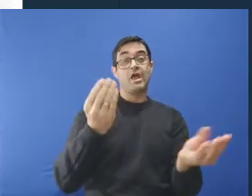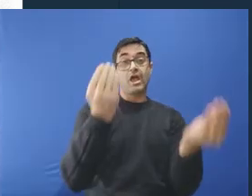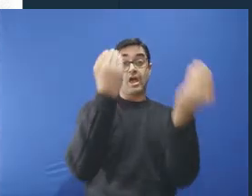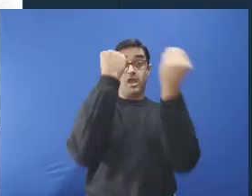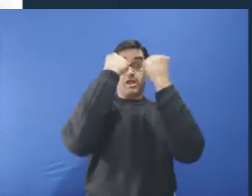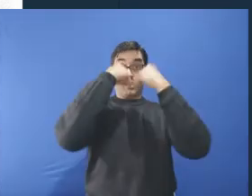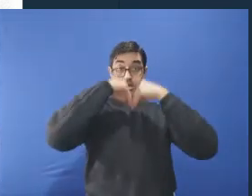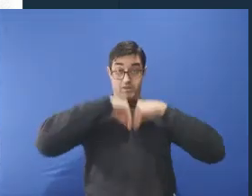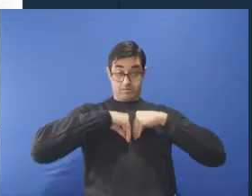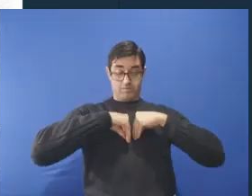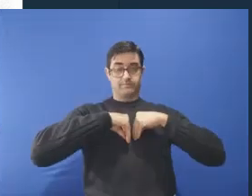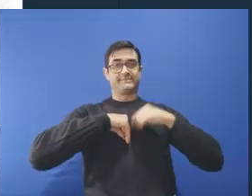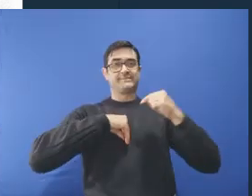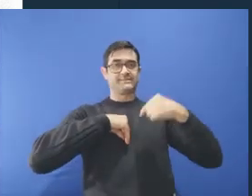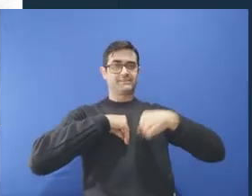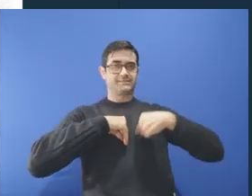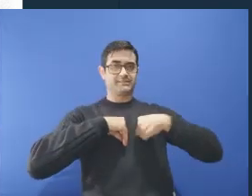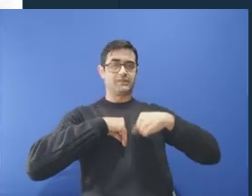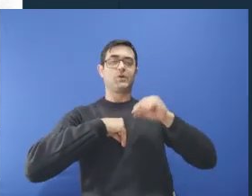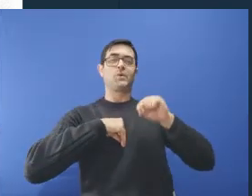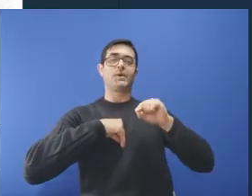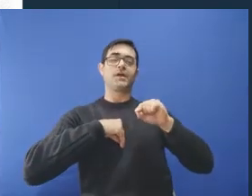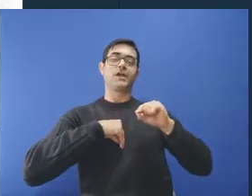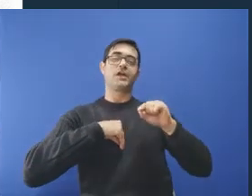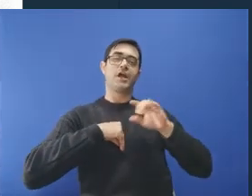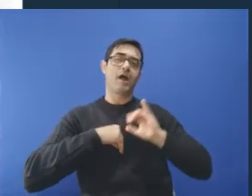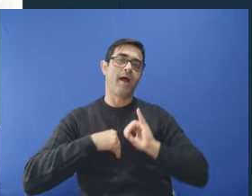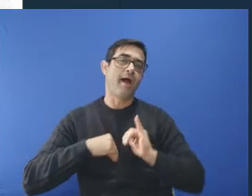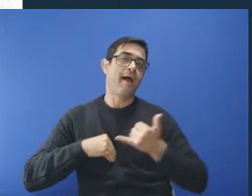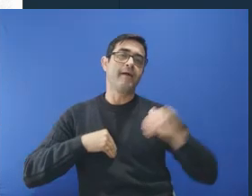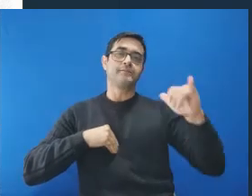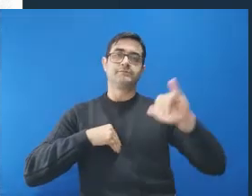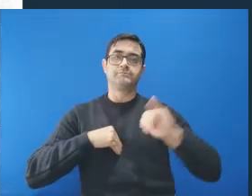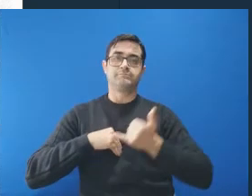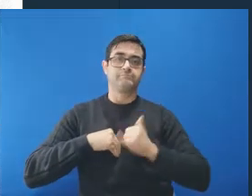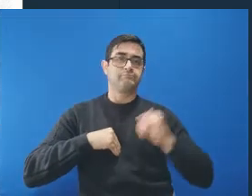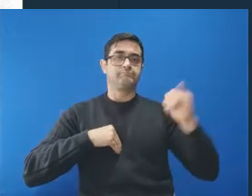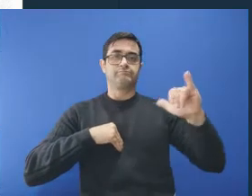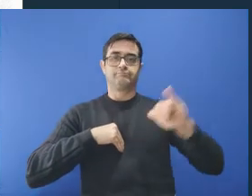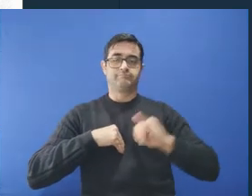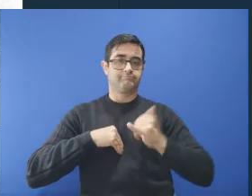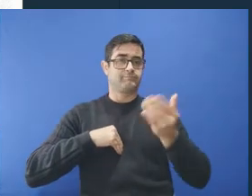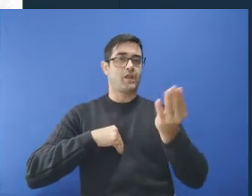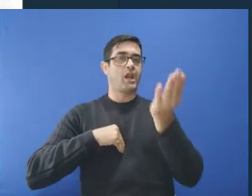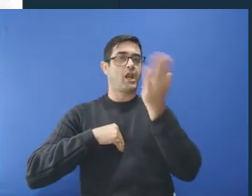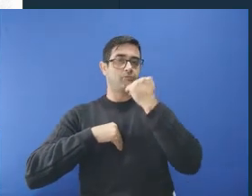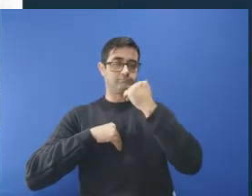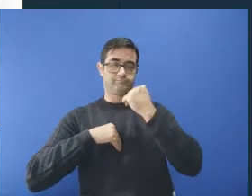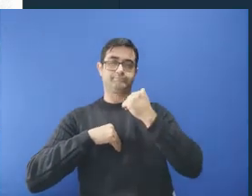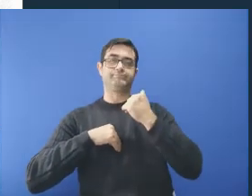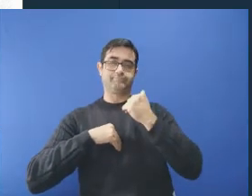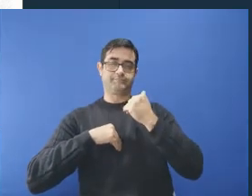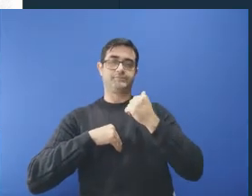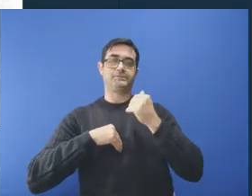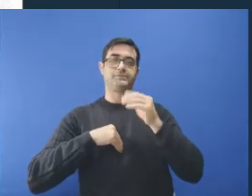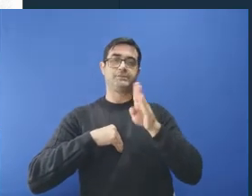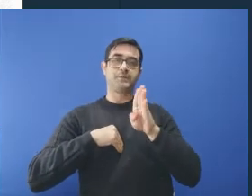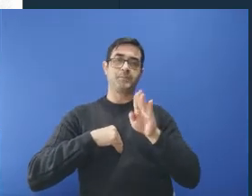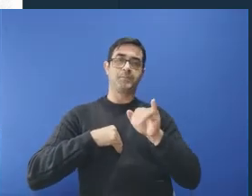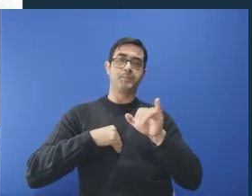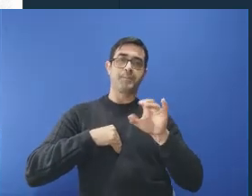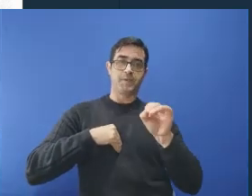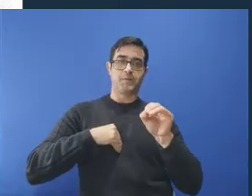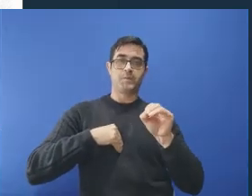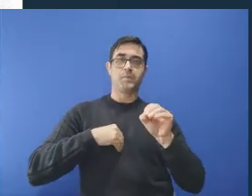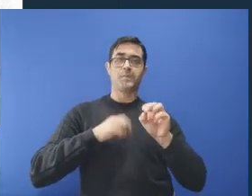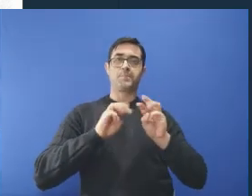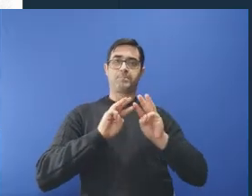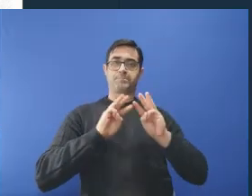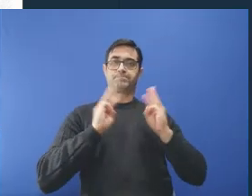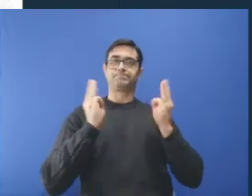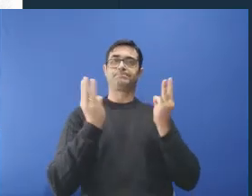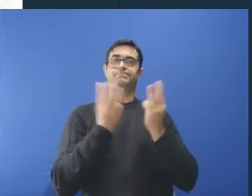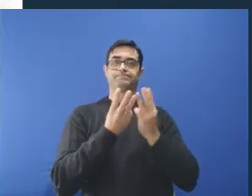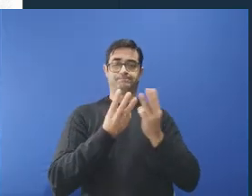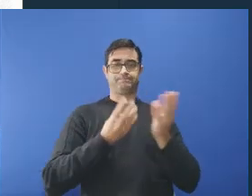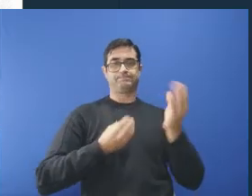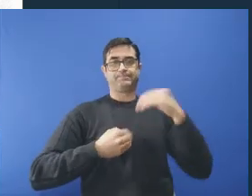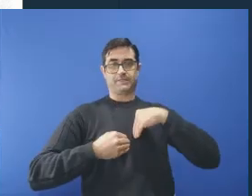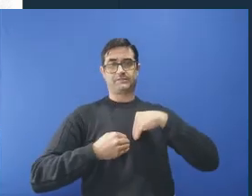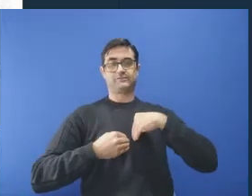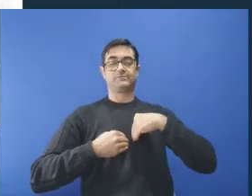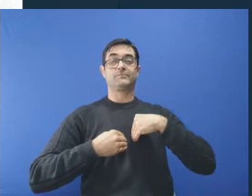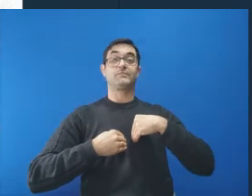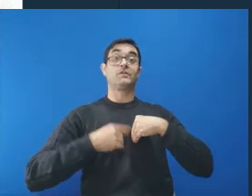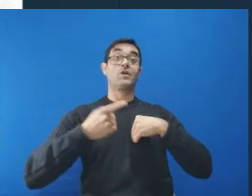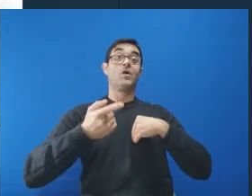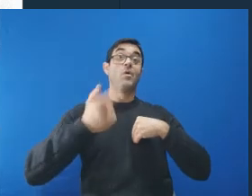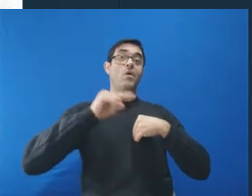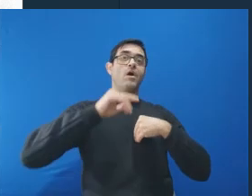assim, parte do que ele assimilou ele perde na respiração e apenas uma parte vira biomassa. Mas essa biomassa